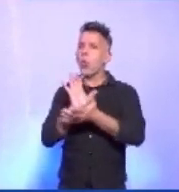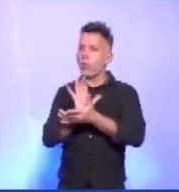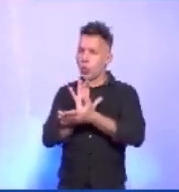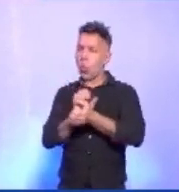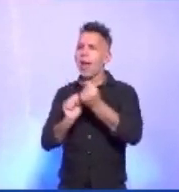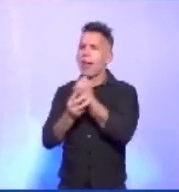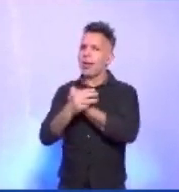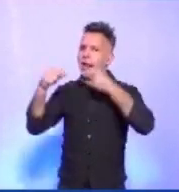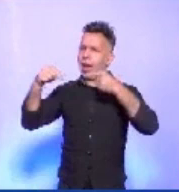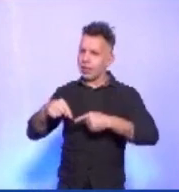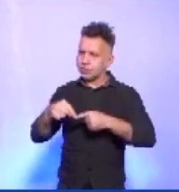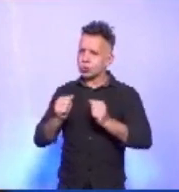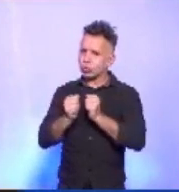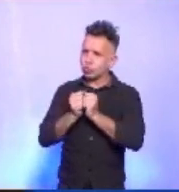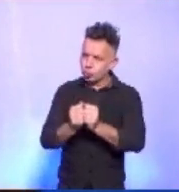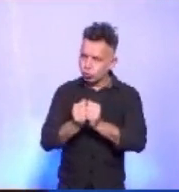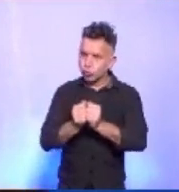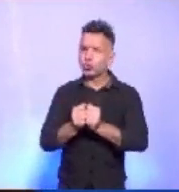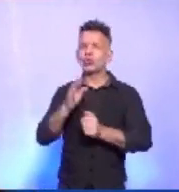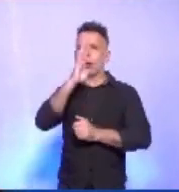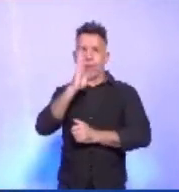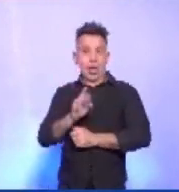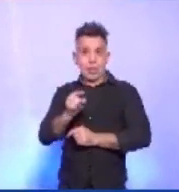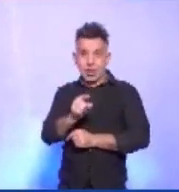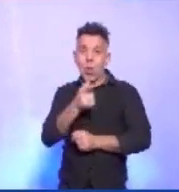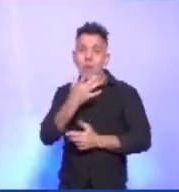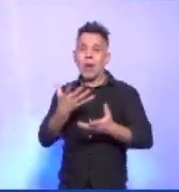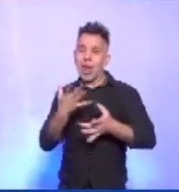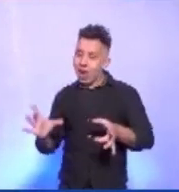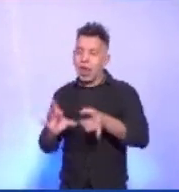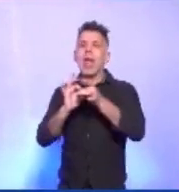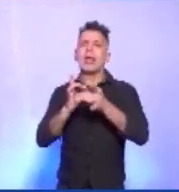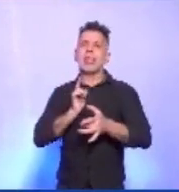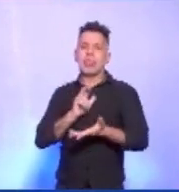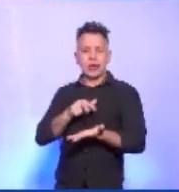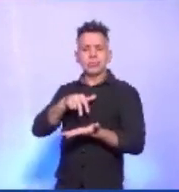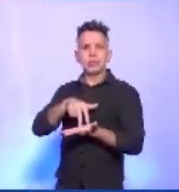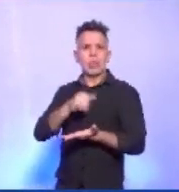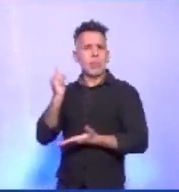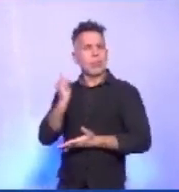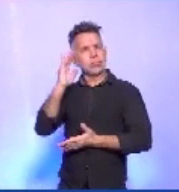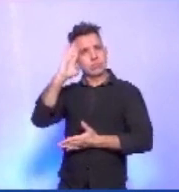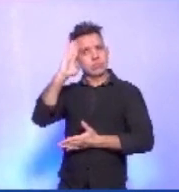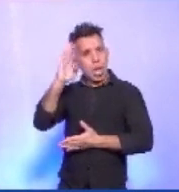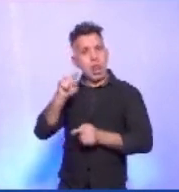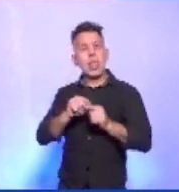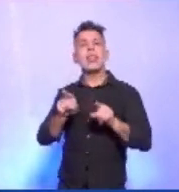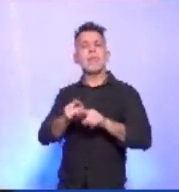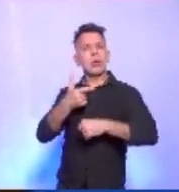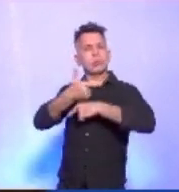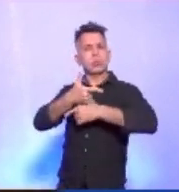Allianz, aqui na Sudamérica, como no Brasil, o que quer é ter uma posição de relevância e uma posição de